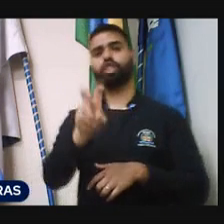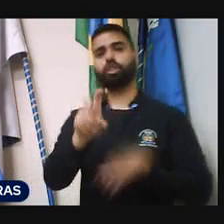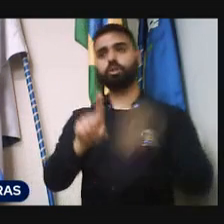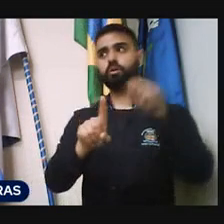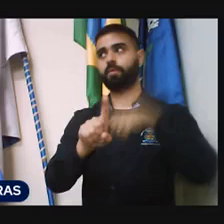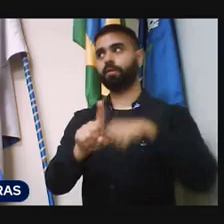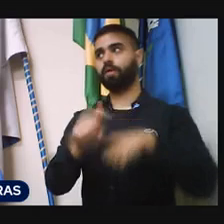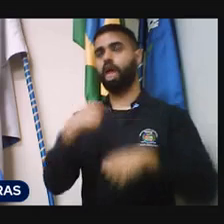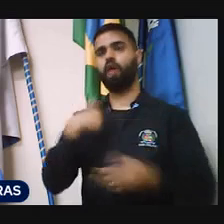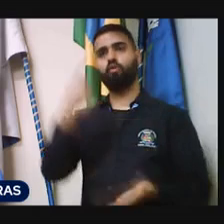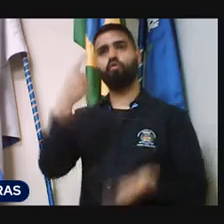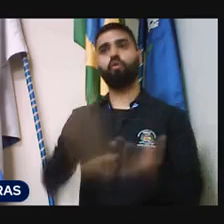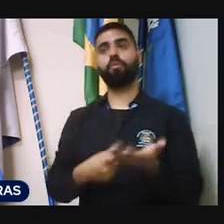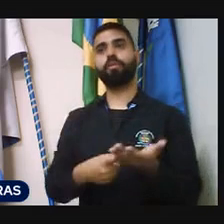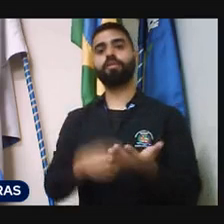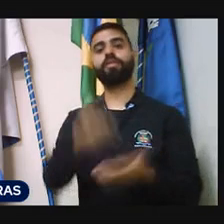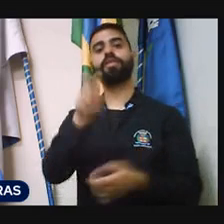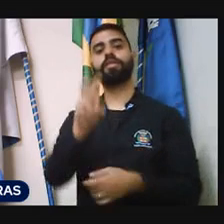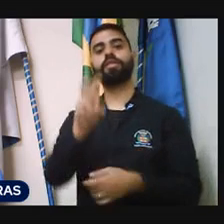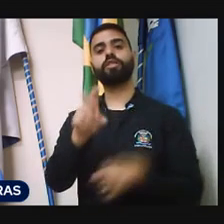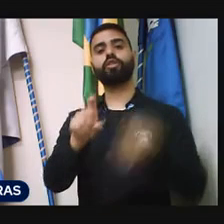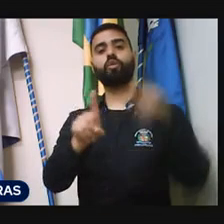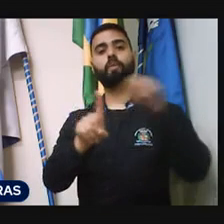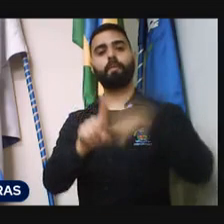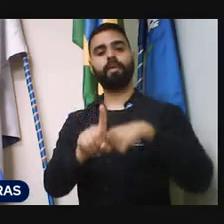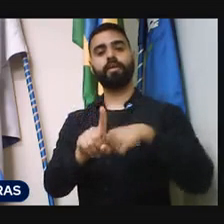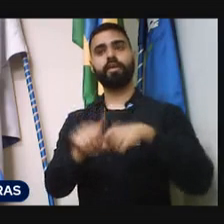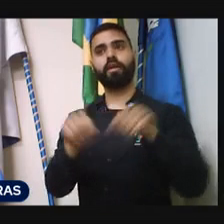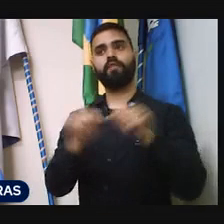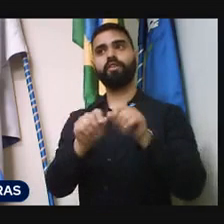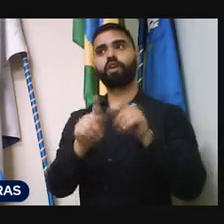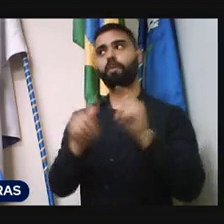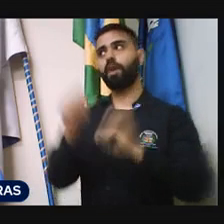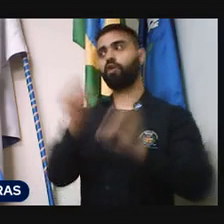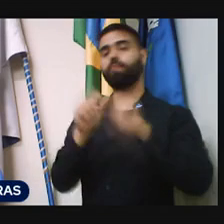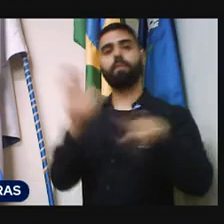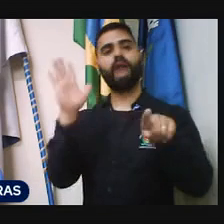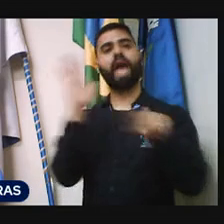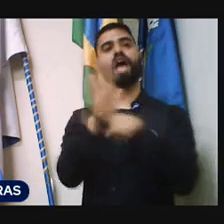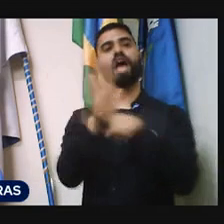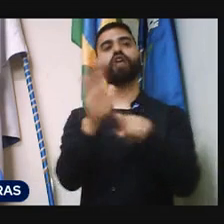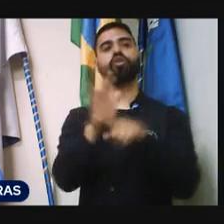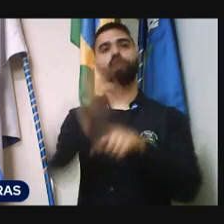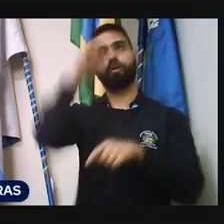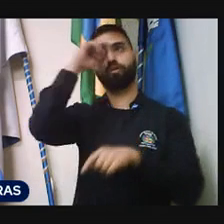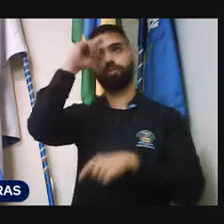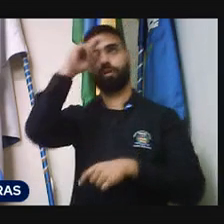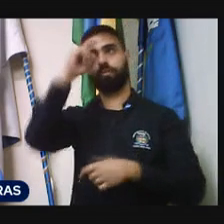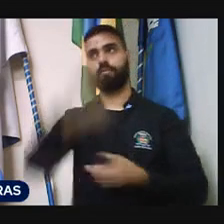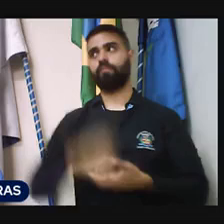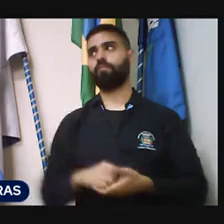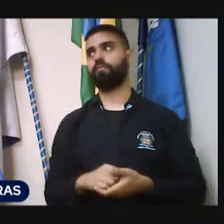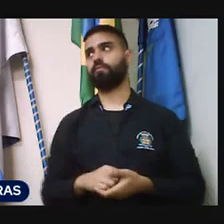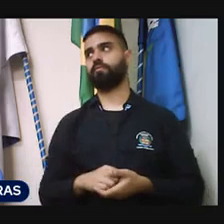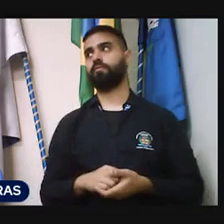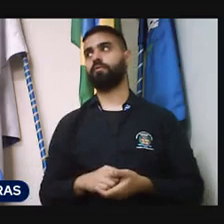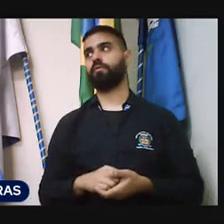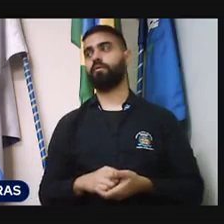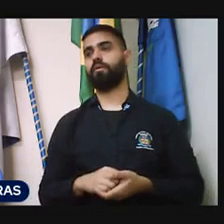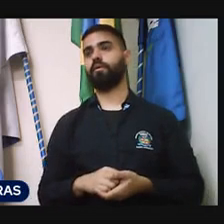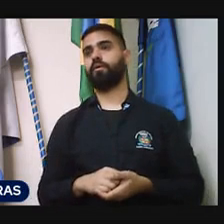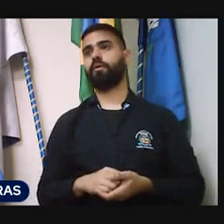eu prometo o senhor cinco meses nós vamos fazer uma economia para ajudar o toque quando manter o único hoje